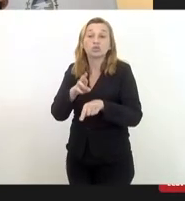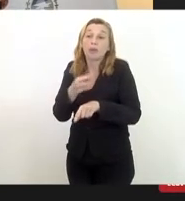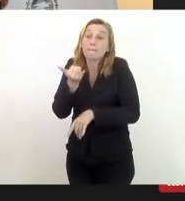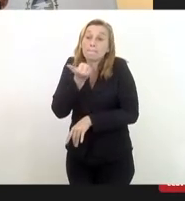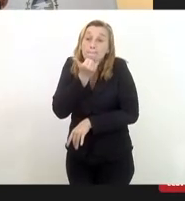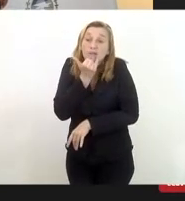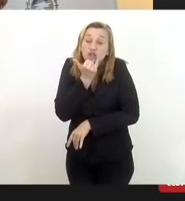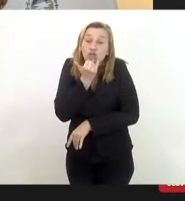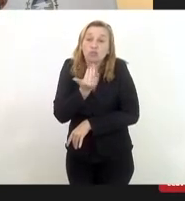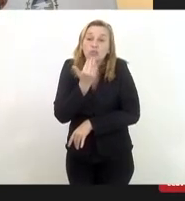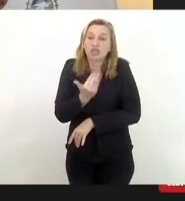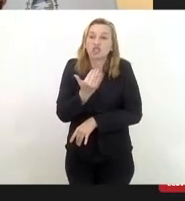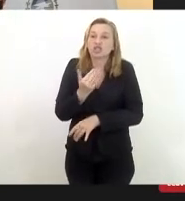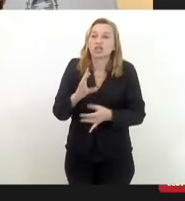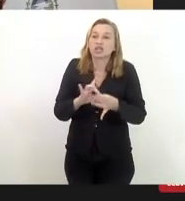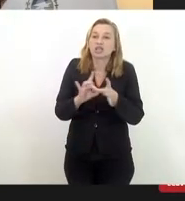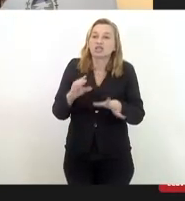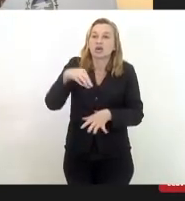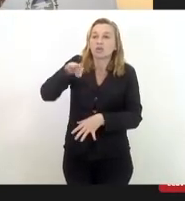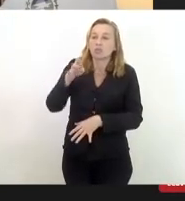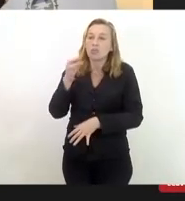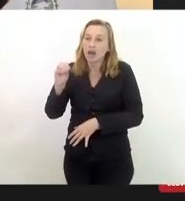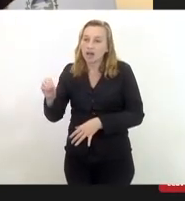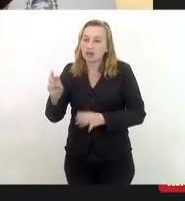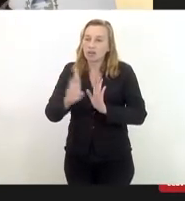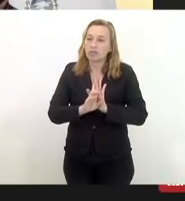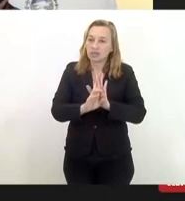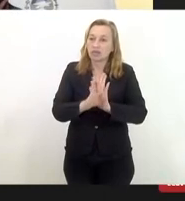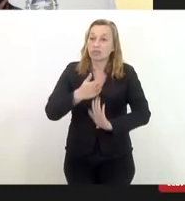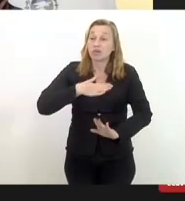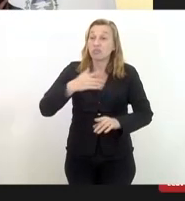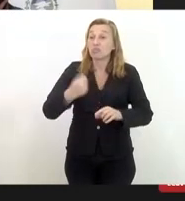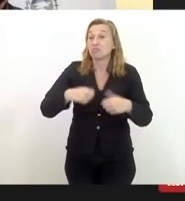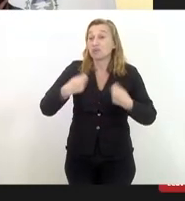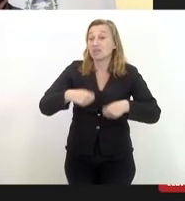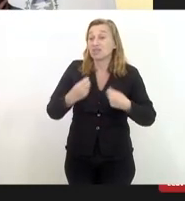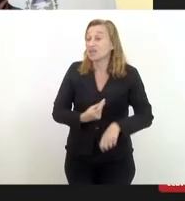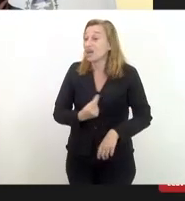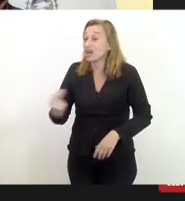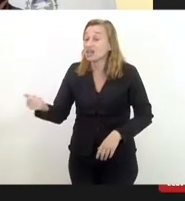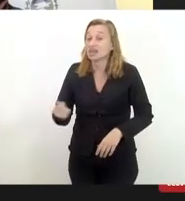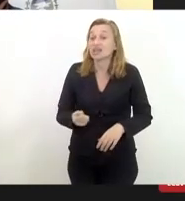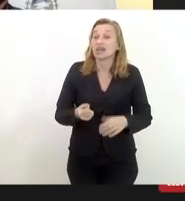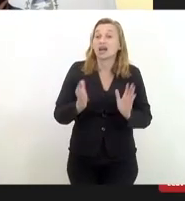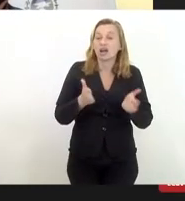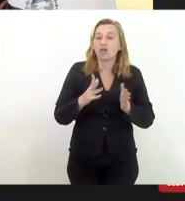desculpa. Eu vou deixar o Mário como minha representação. Eu tenho que ir para uma reunião agora também